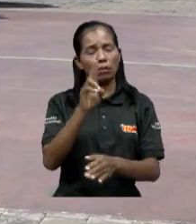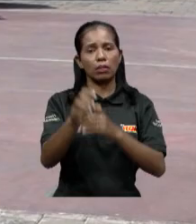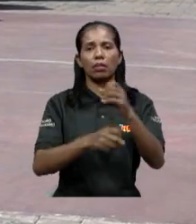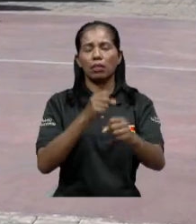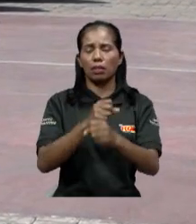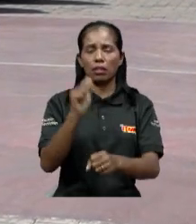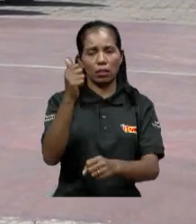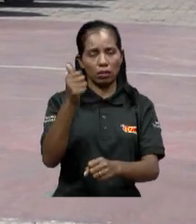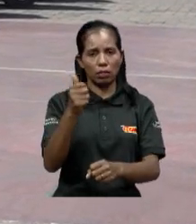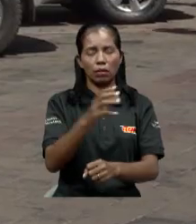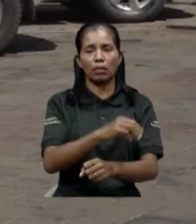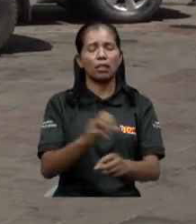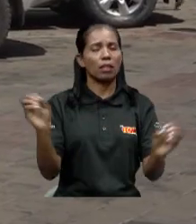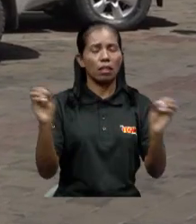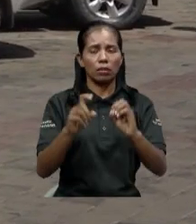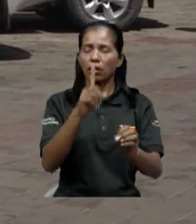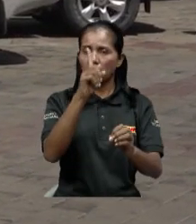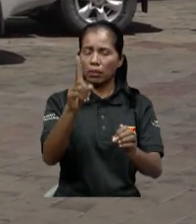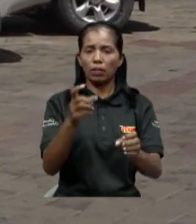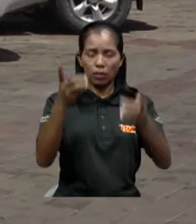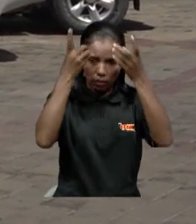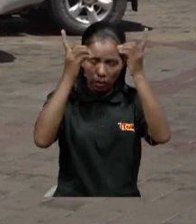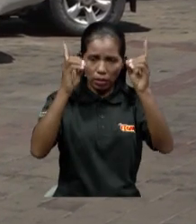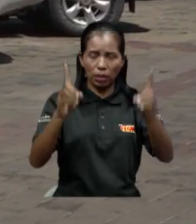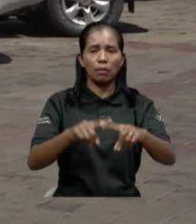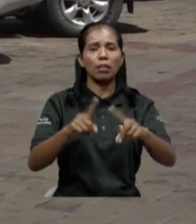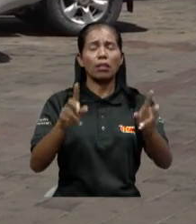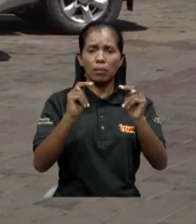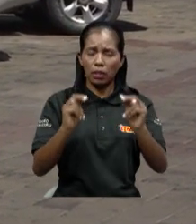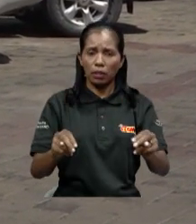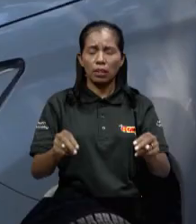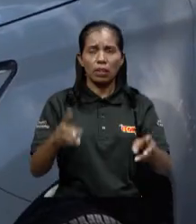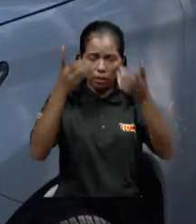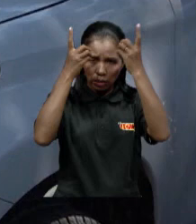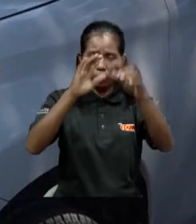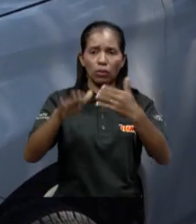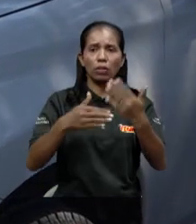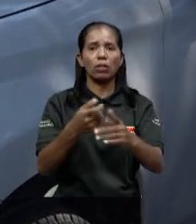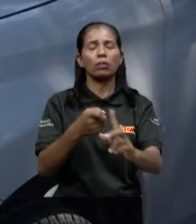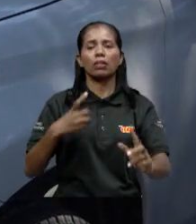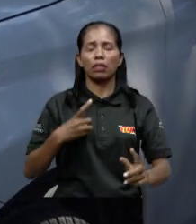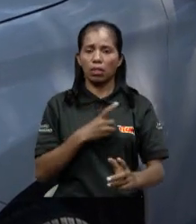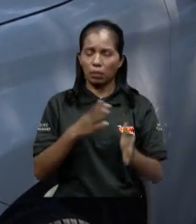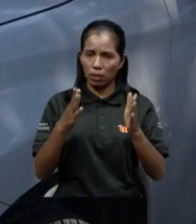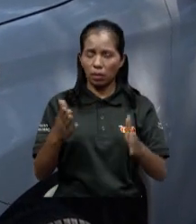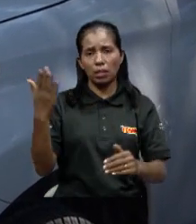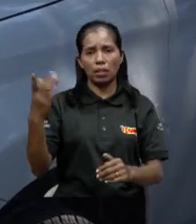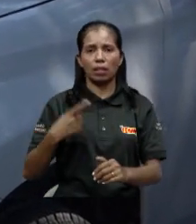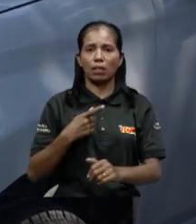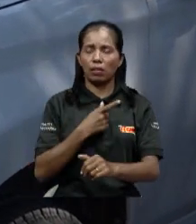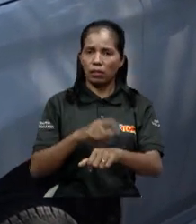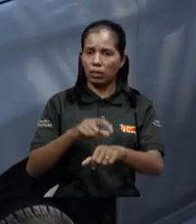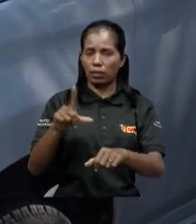lure singona, la osinye mesak mak halo decisão, mebe precisa decisão coletivo husi deputado sira e a Parlamento